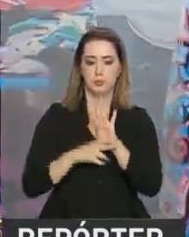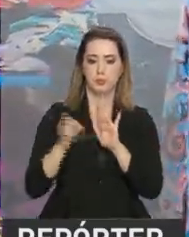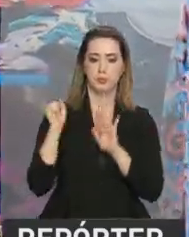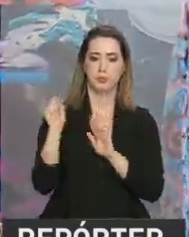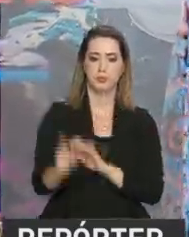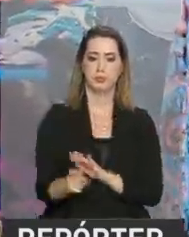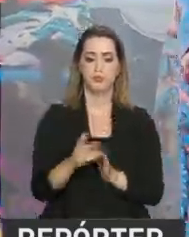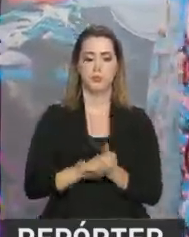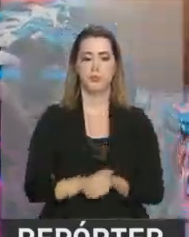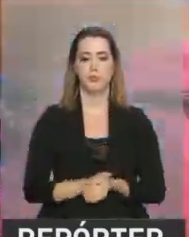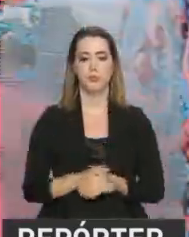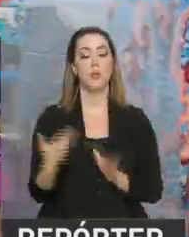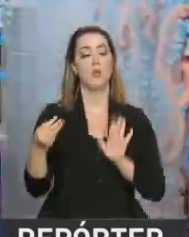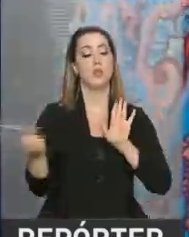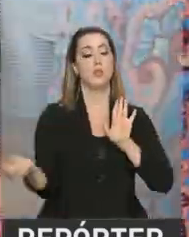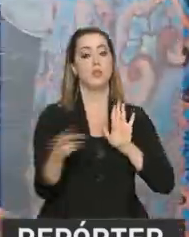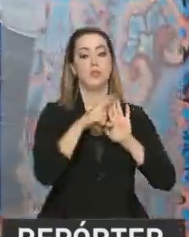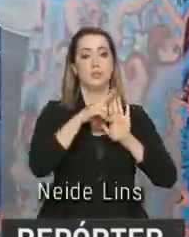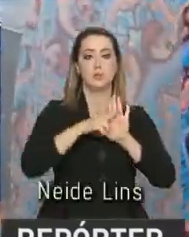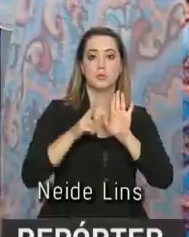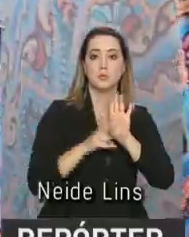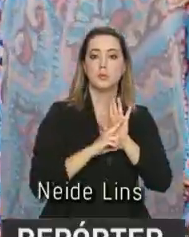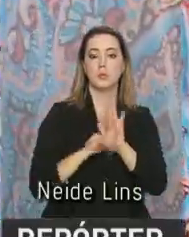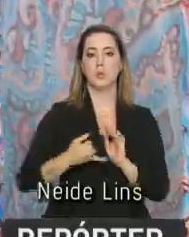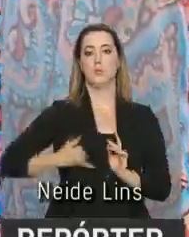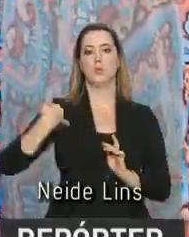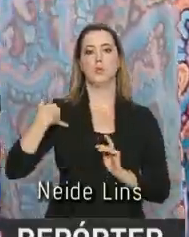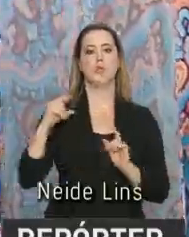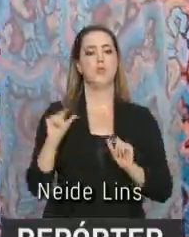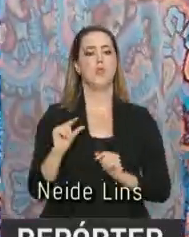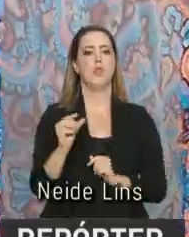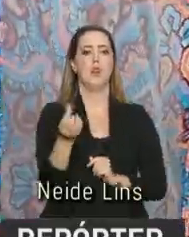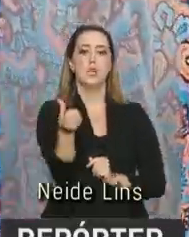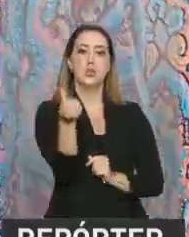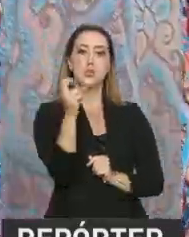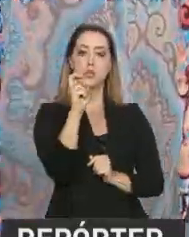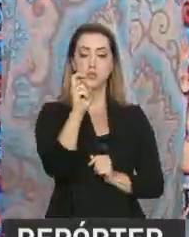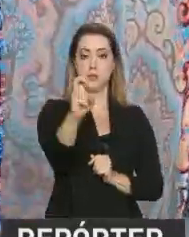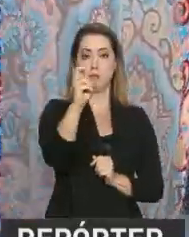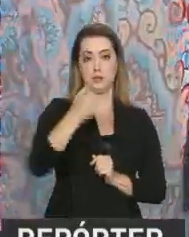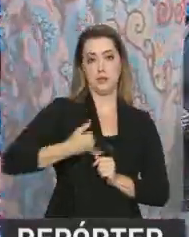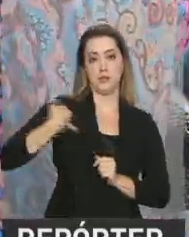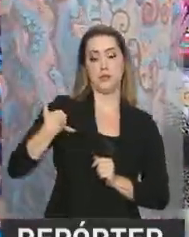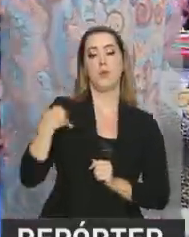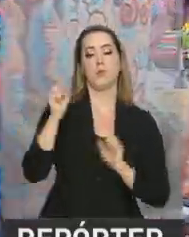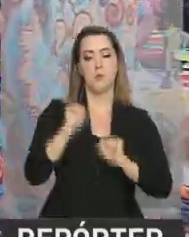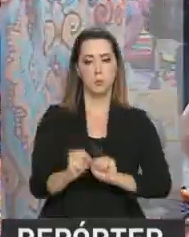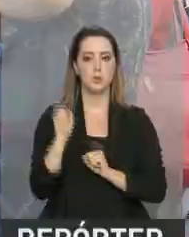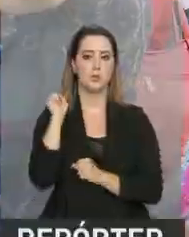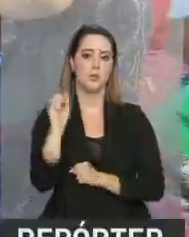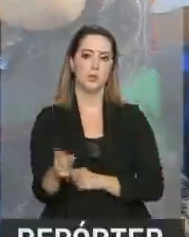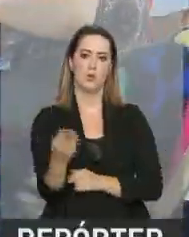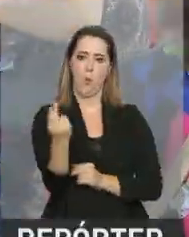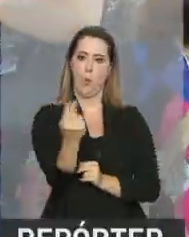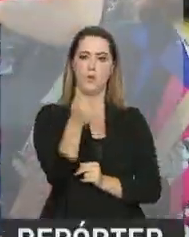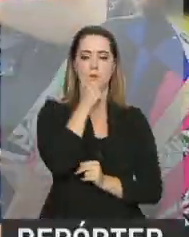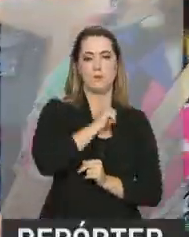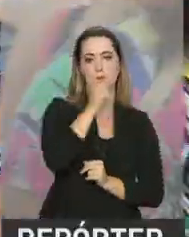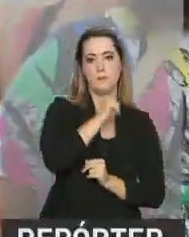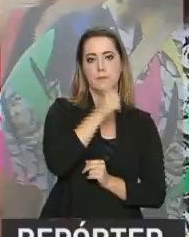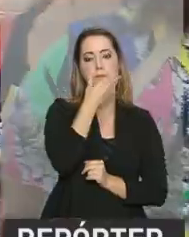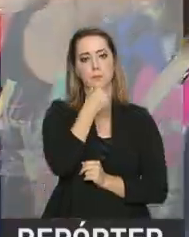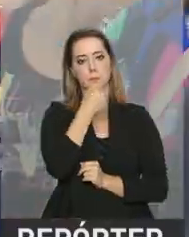Previdência forma prevê uma idade mínima de 65 anos tanto para homens quanto para as mulheres e pelo menos